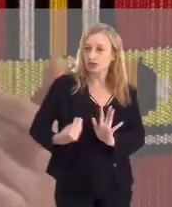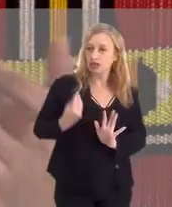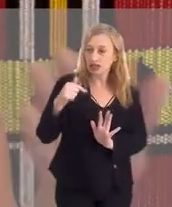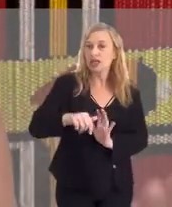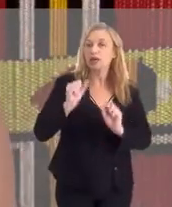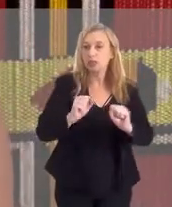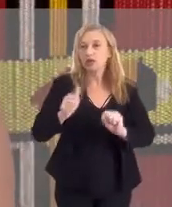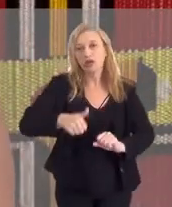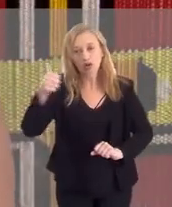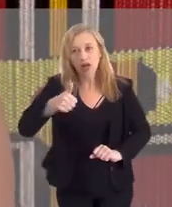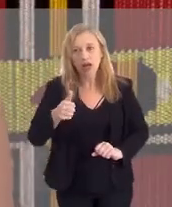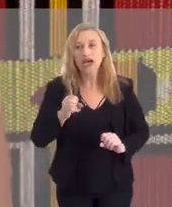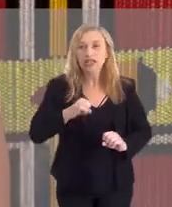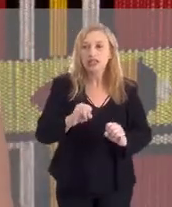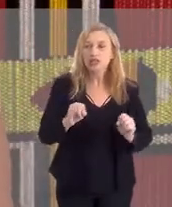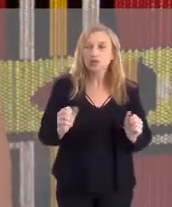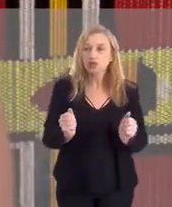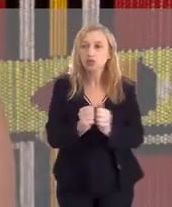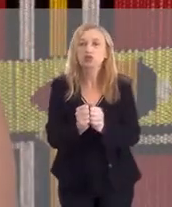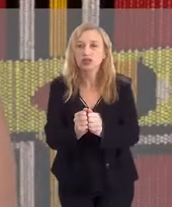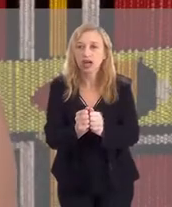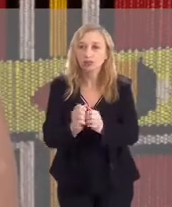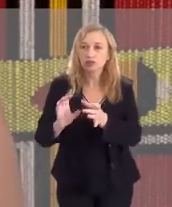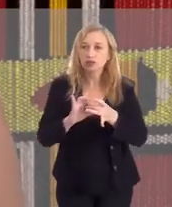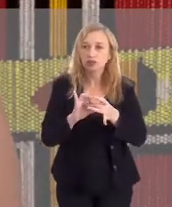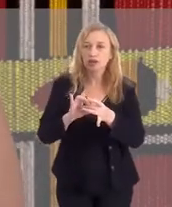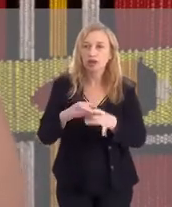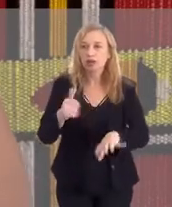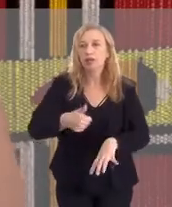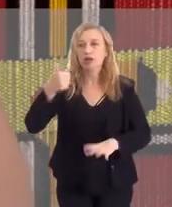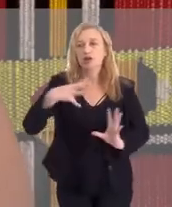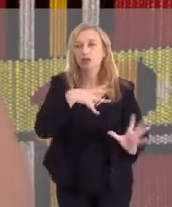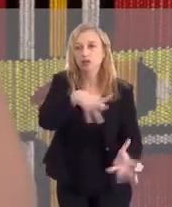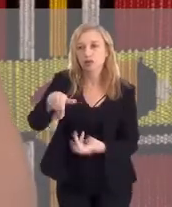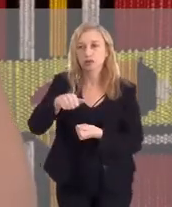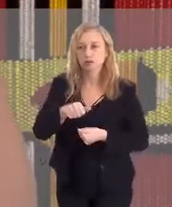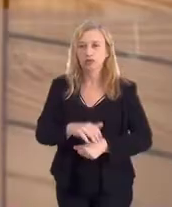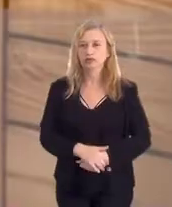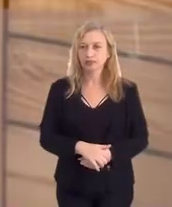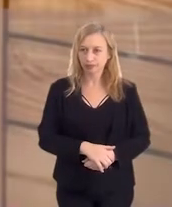estamos aqui e pode melhorar. Se todos nós colaborarmos, nós vamos ter um planeta melhor.